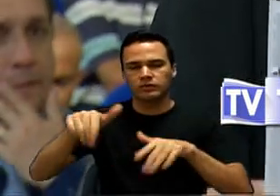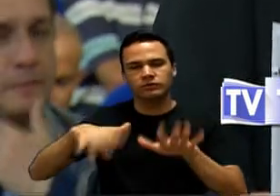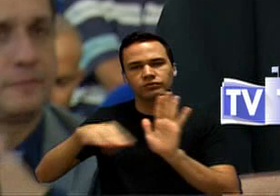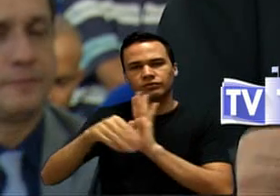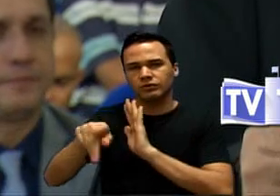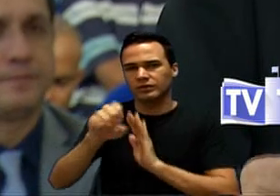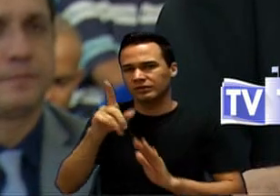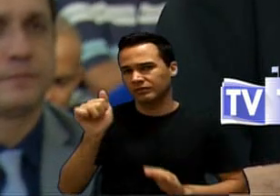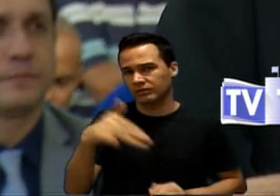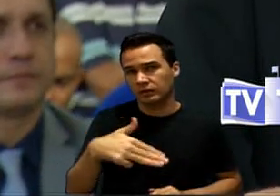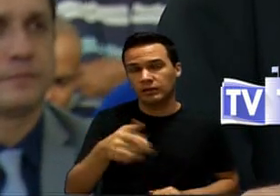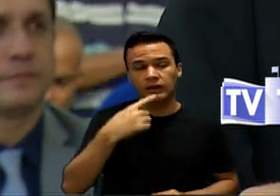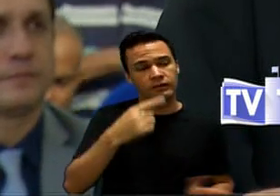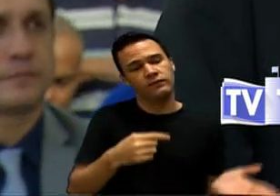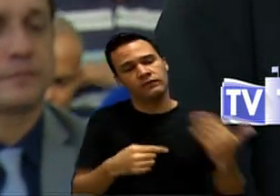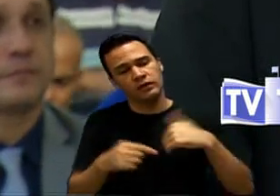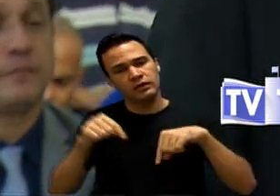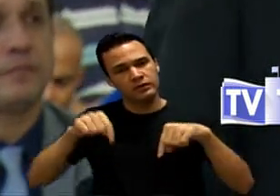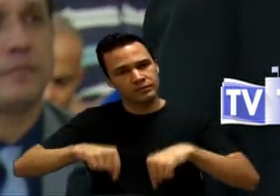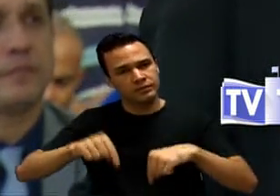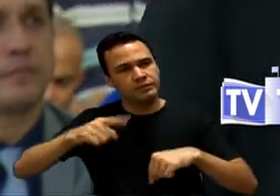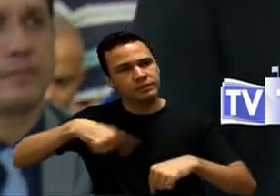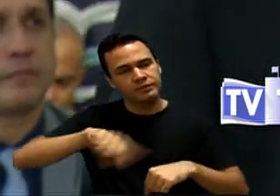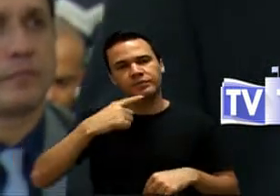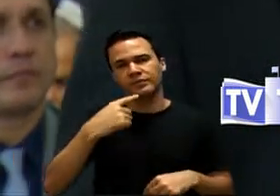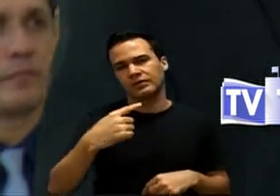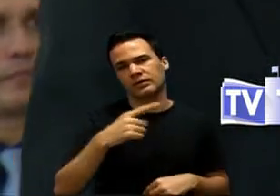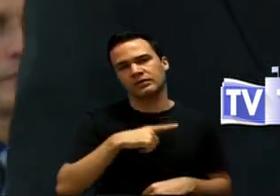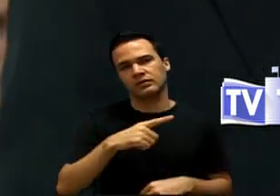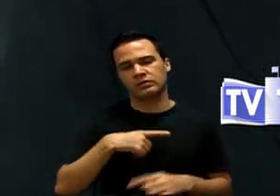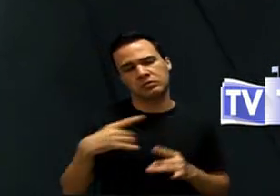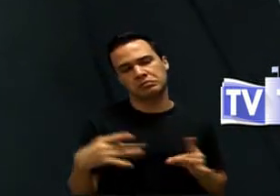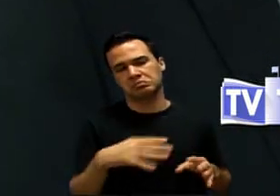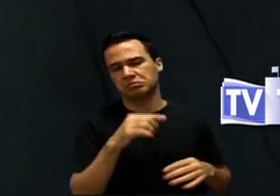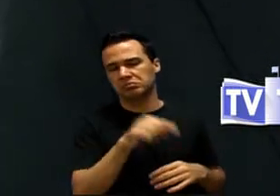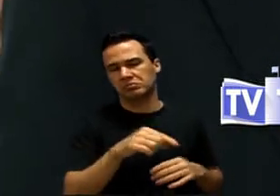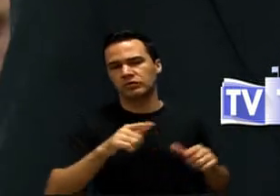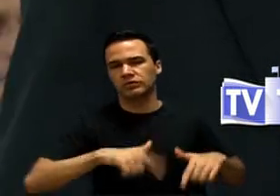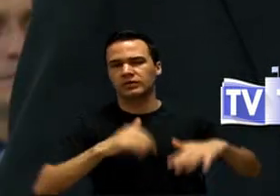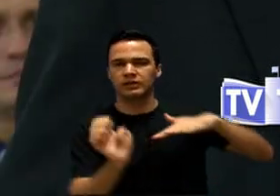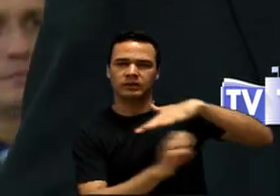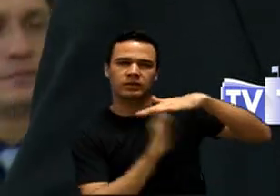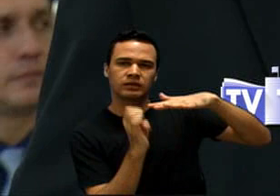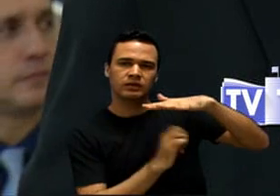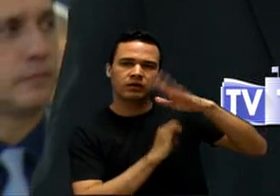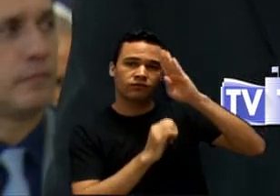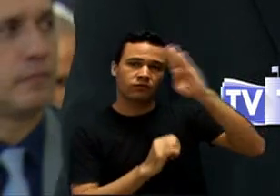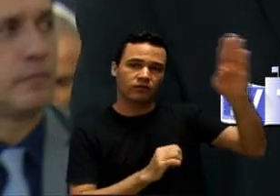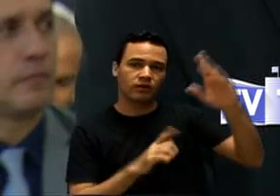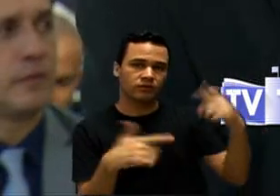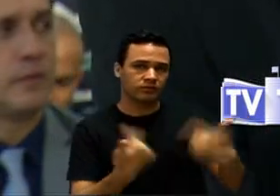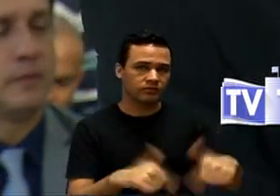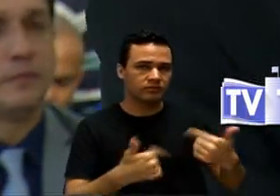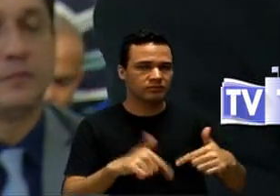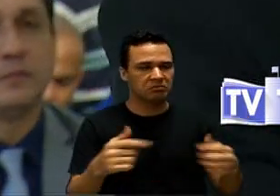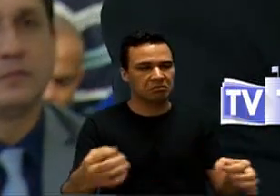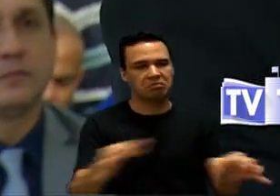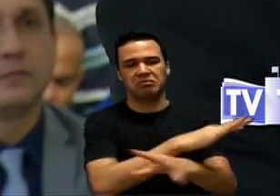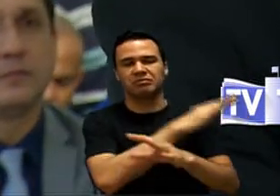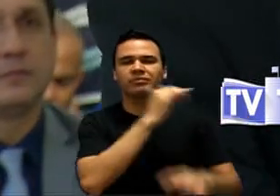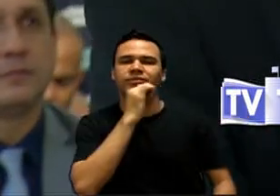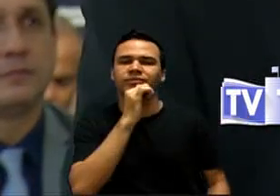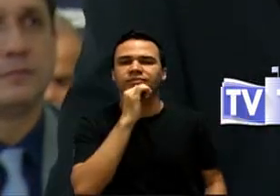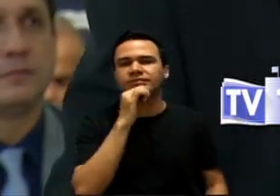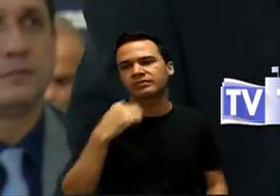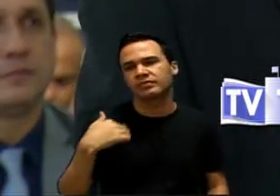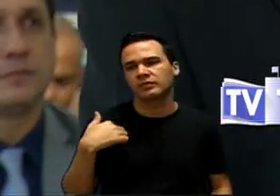Éden. Então, e veio e despertou essa questão nossa com relação ao abandono da nossa zona industrial, em especial o serviço feito pela metade. Desculpa,